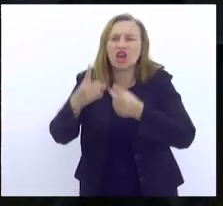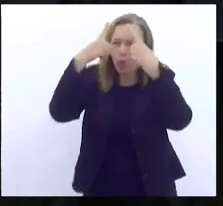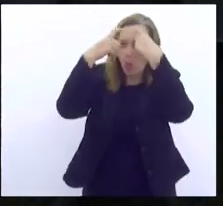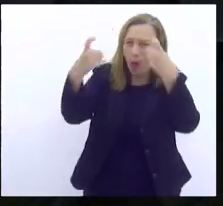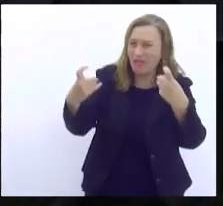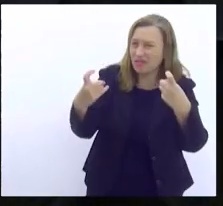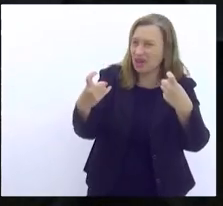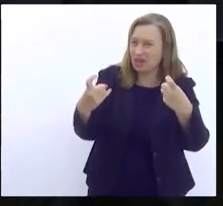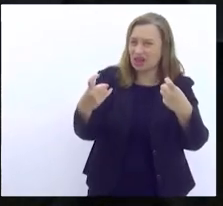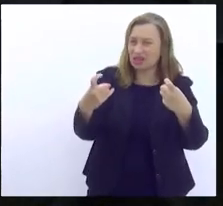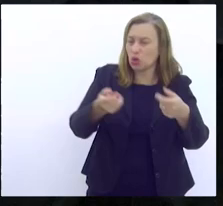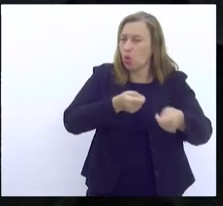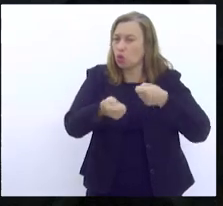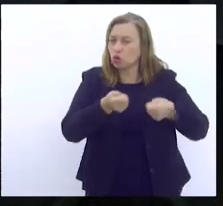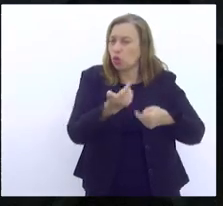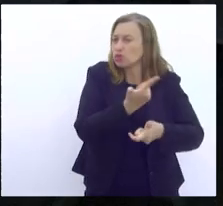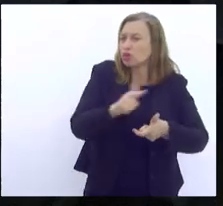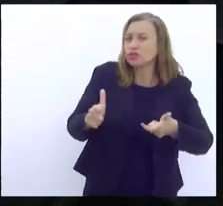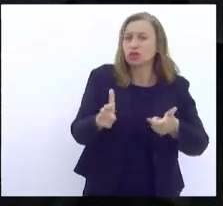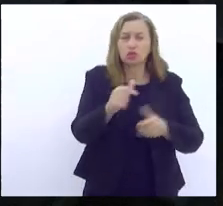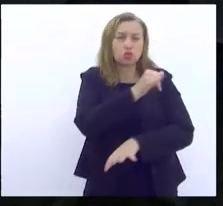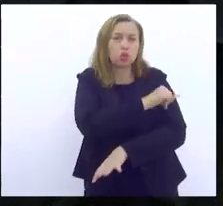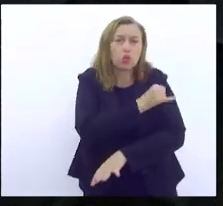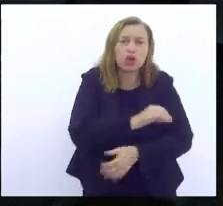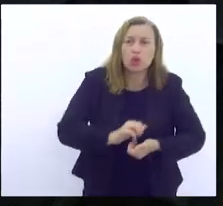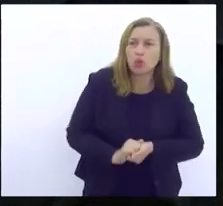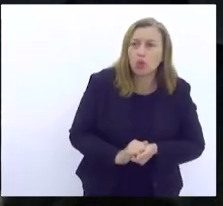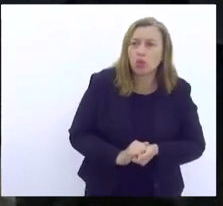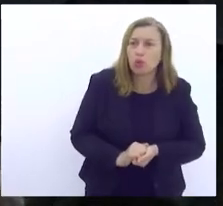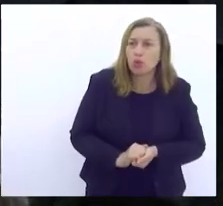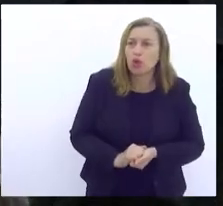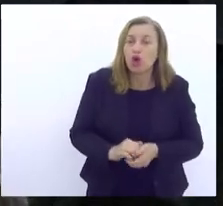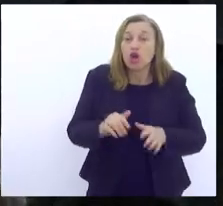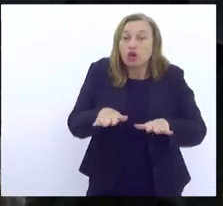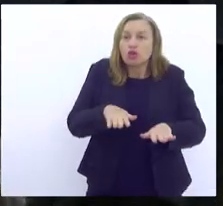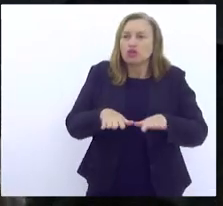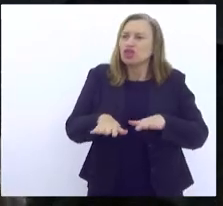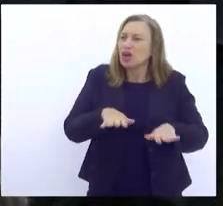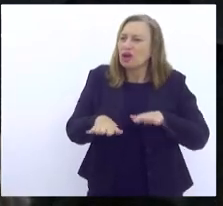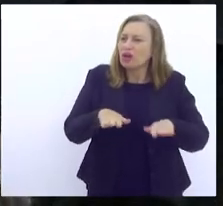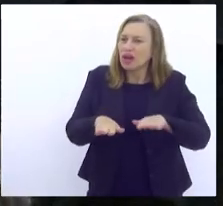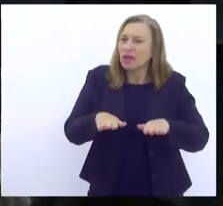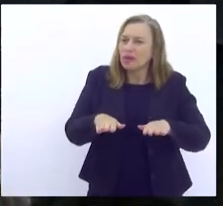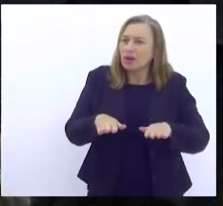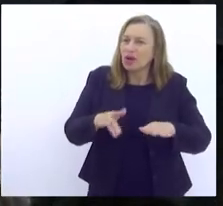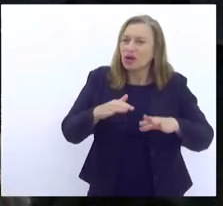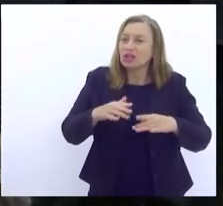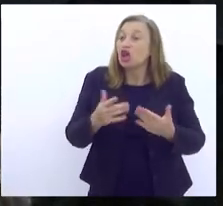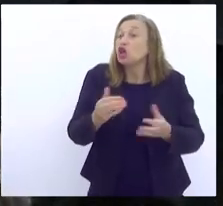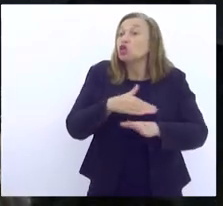violência fora de controle. A região de Jacarepaguá inteira caiu.